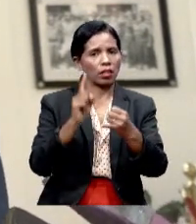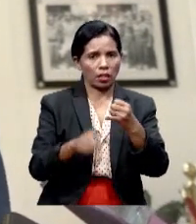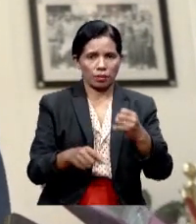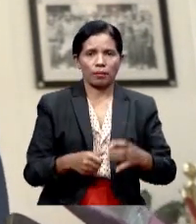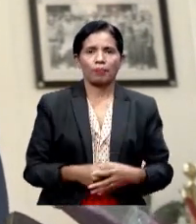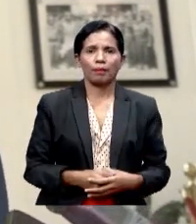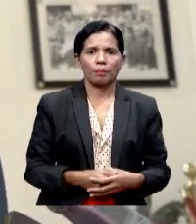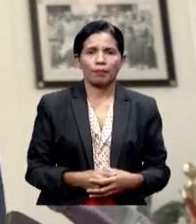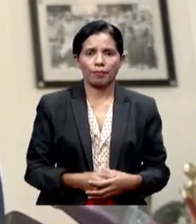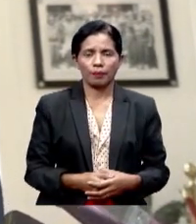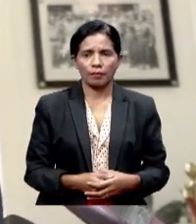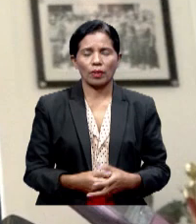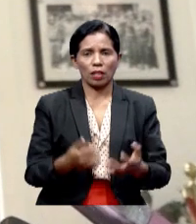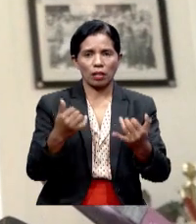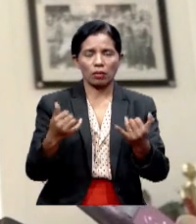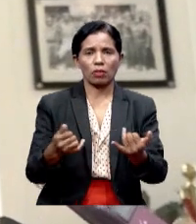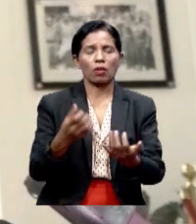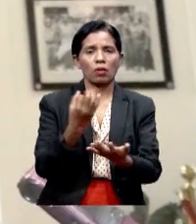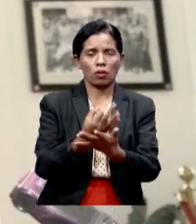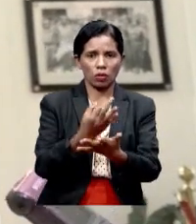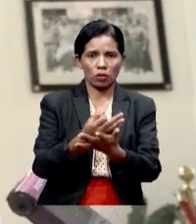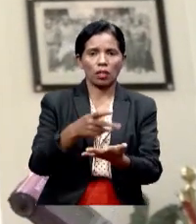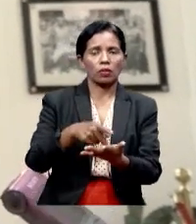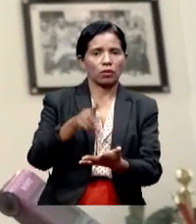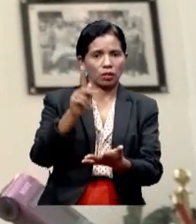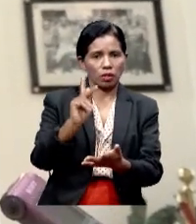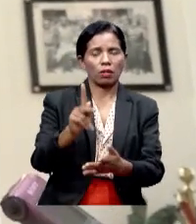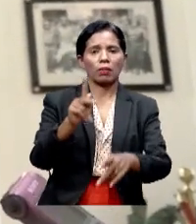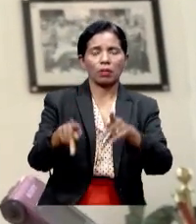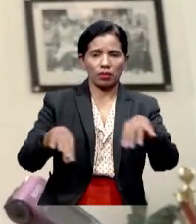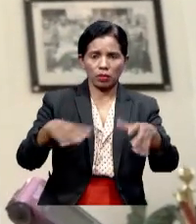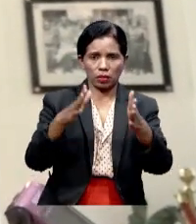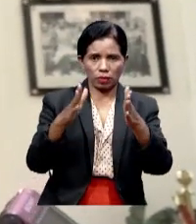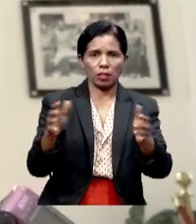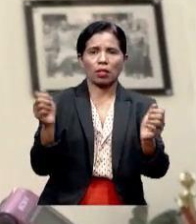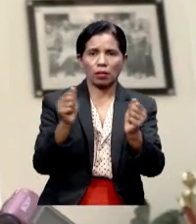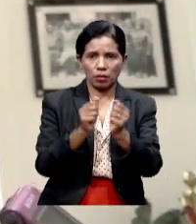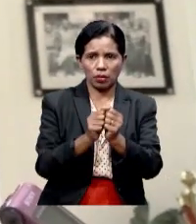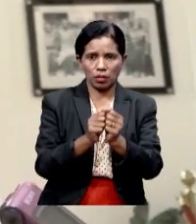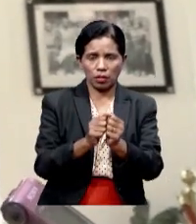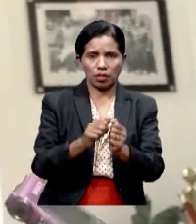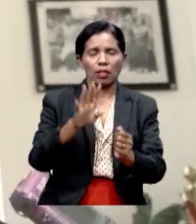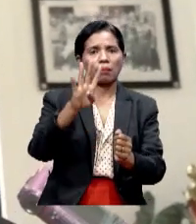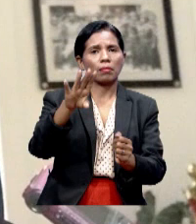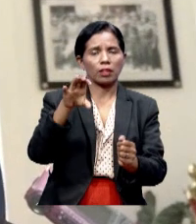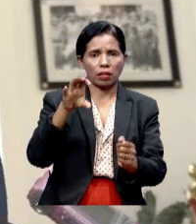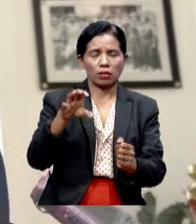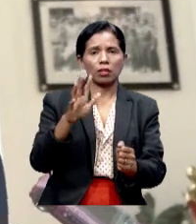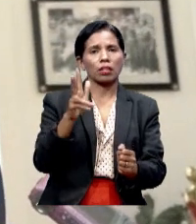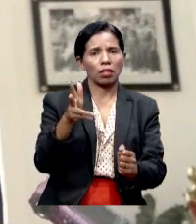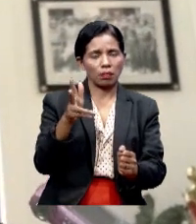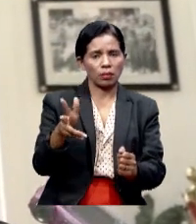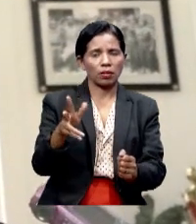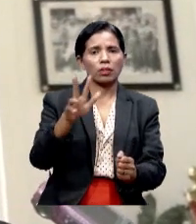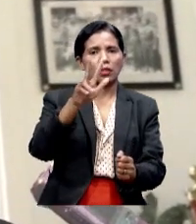Agora, salário vencimento reta na alocação 433 milhões e tuir